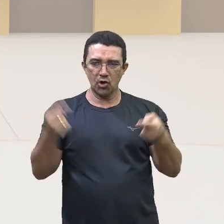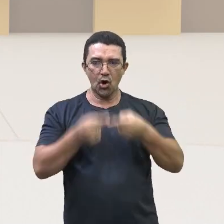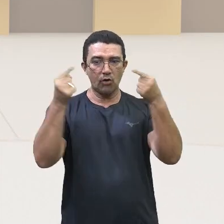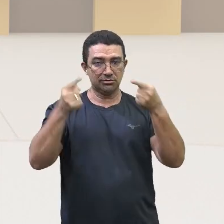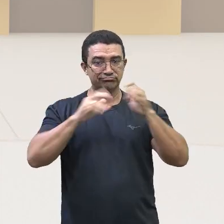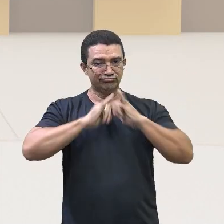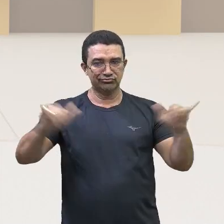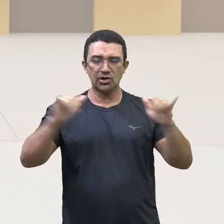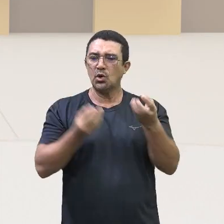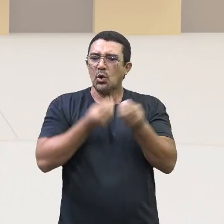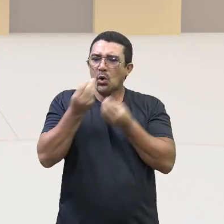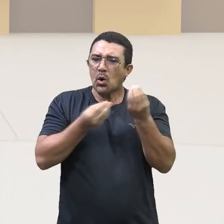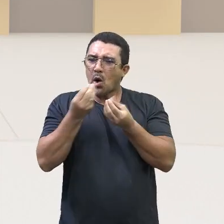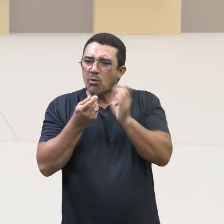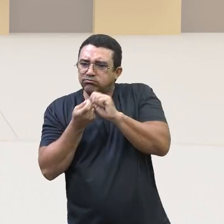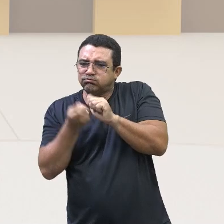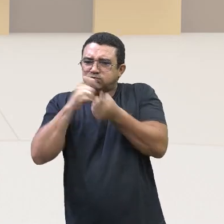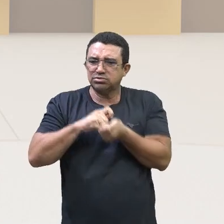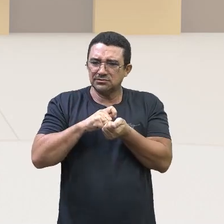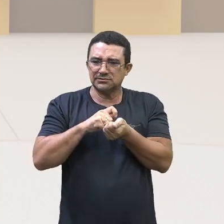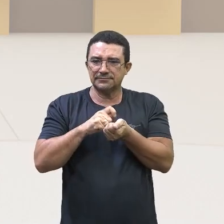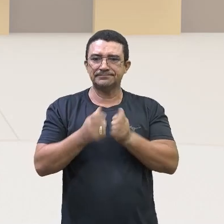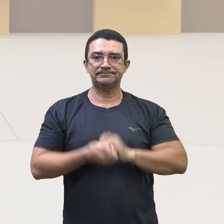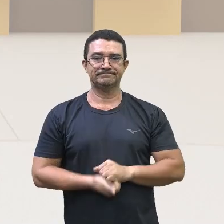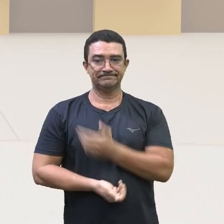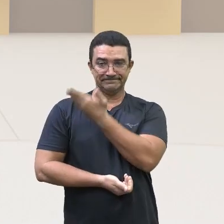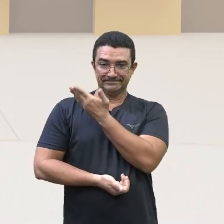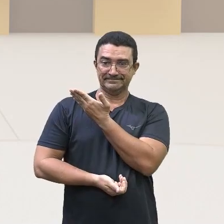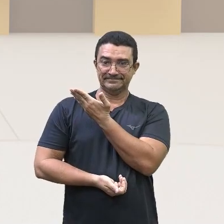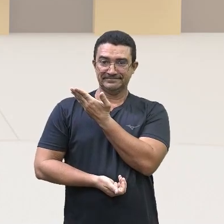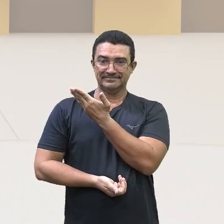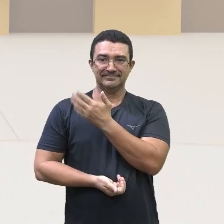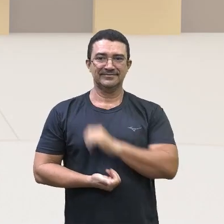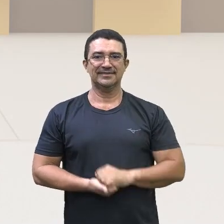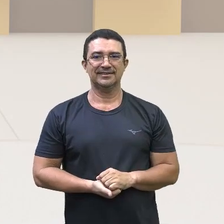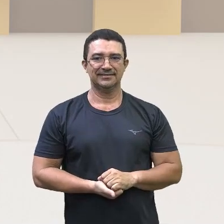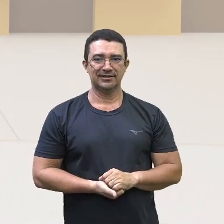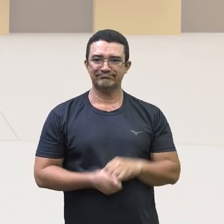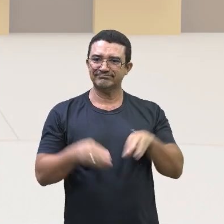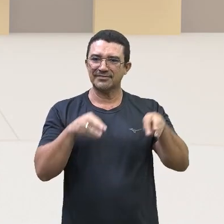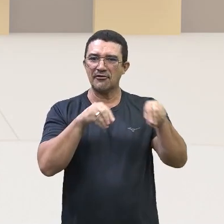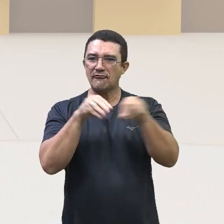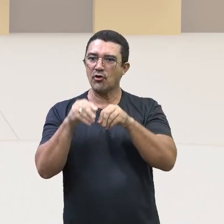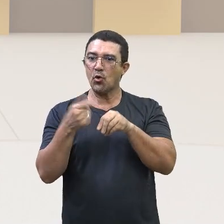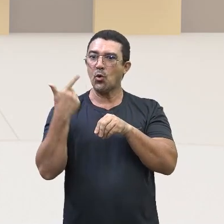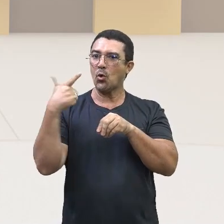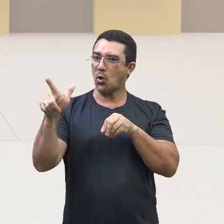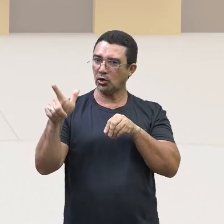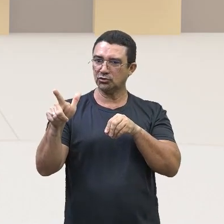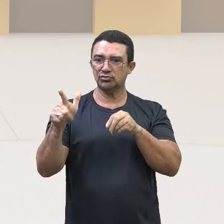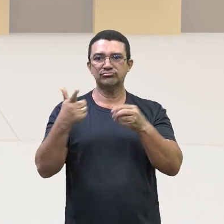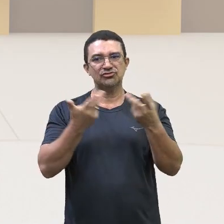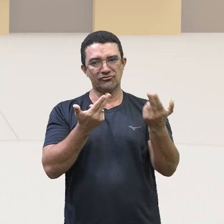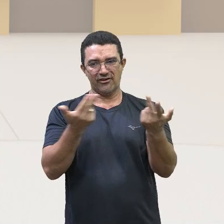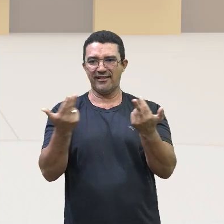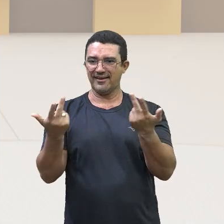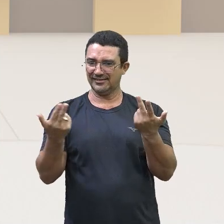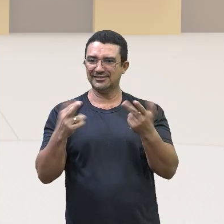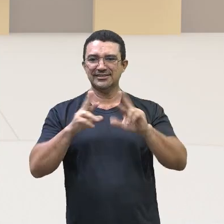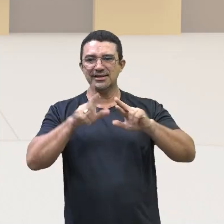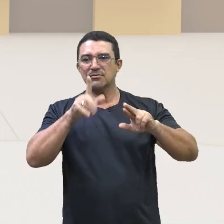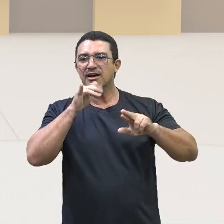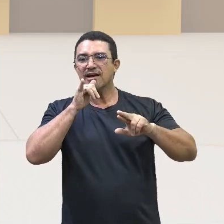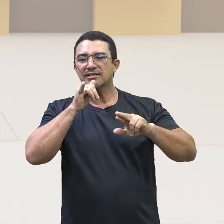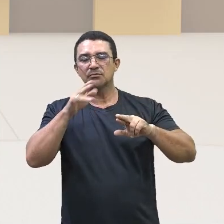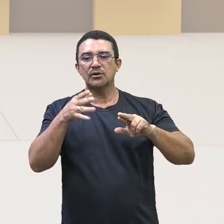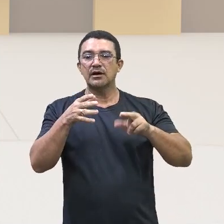realidade. Como que a gente poderia transformar isso? É o que nós vamos ver na sequência. Olha só, aqui já temos uma outra concepção acerca desse produto. É o